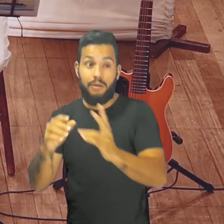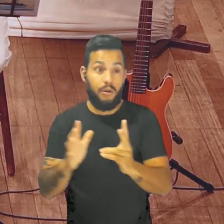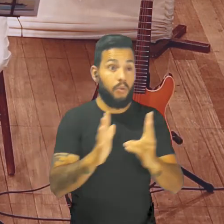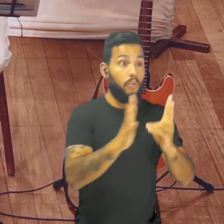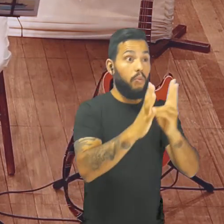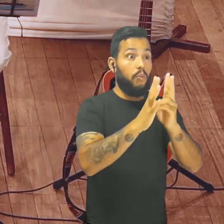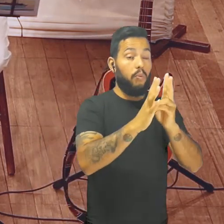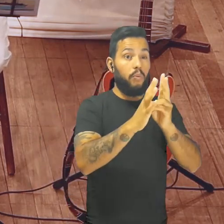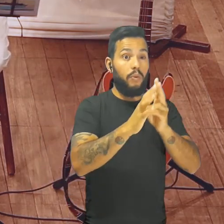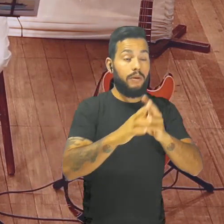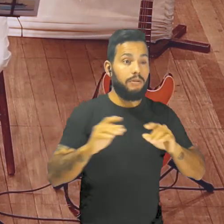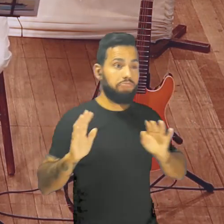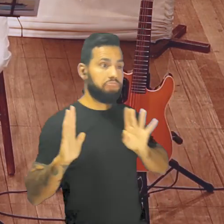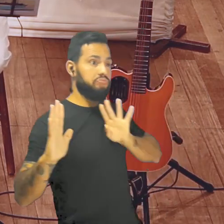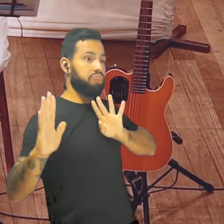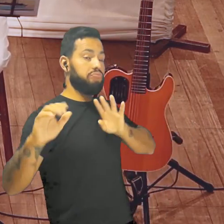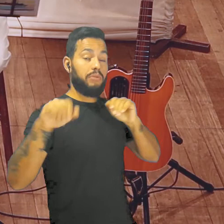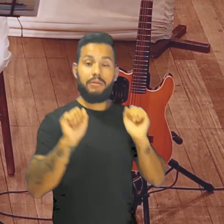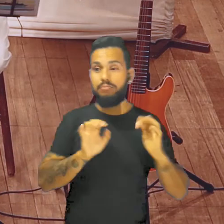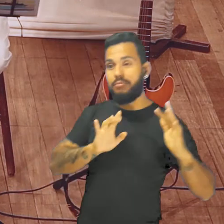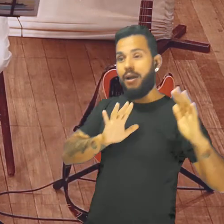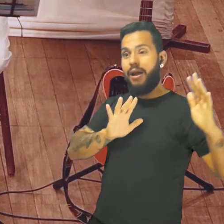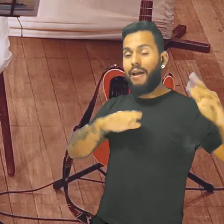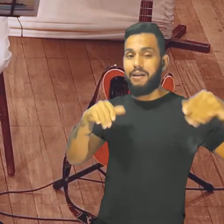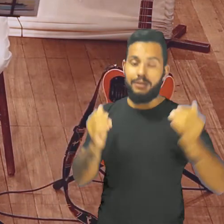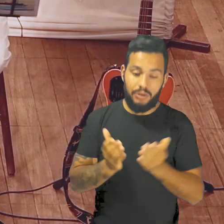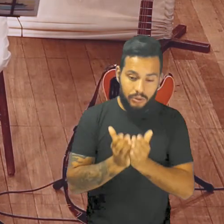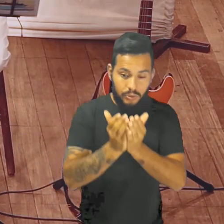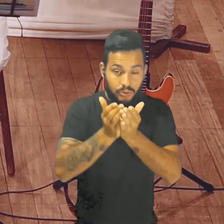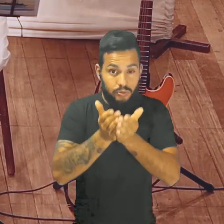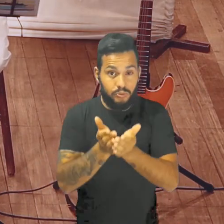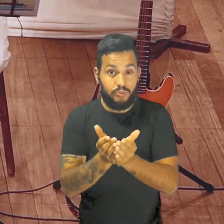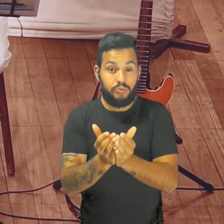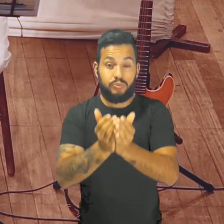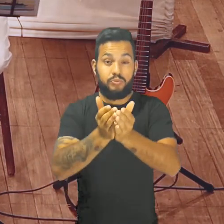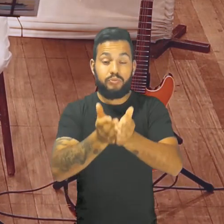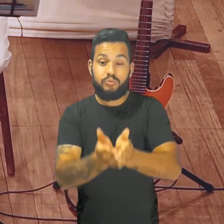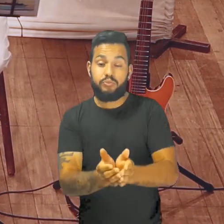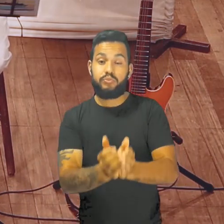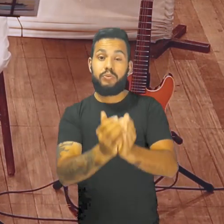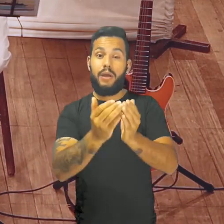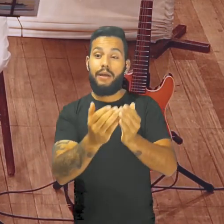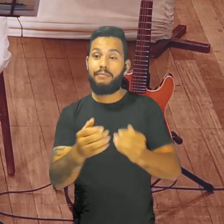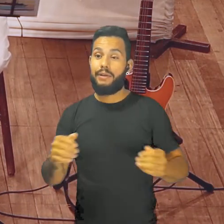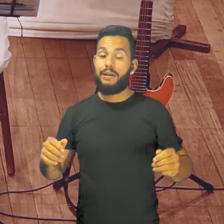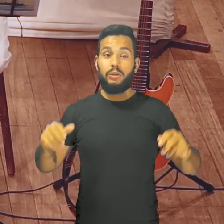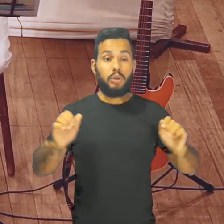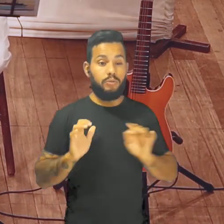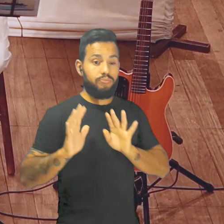os matizes, uma fonte de água sã. A nadar felizes, a